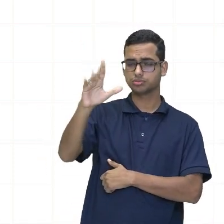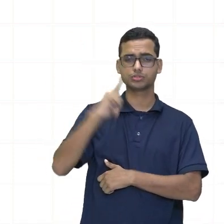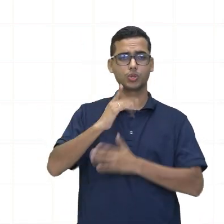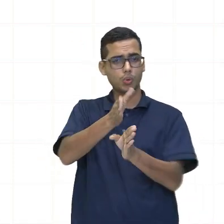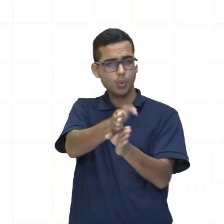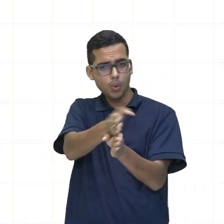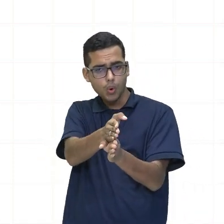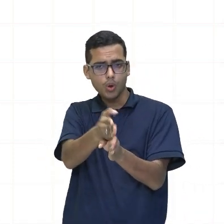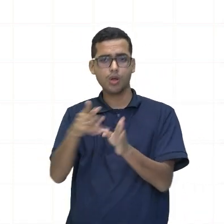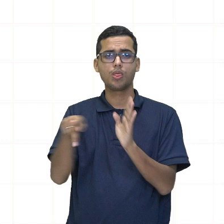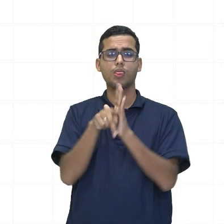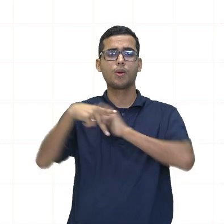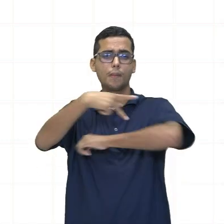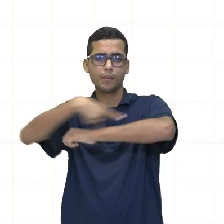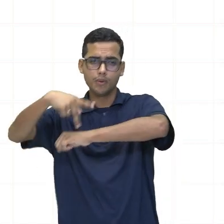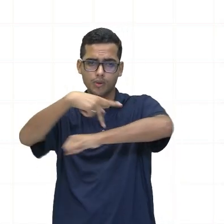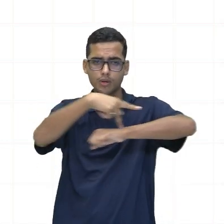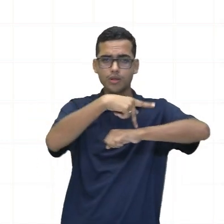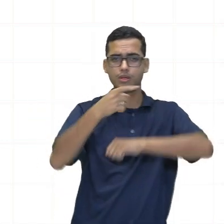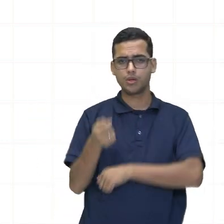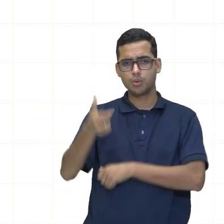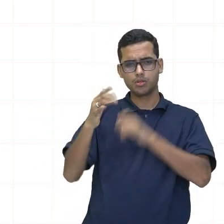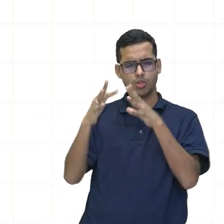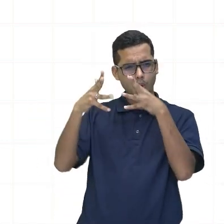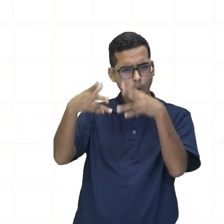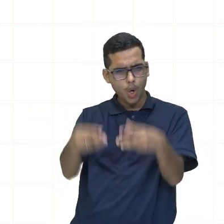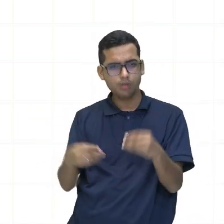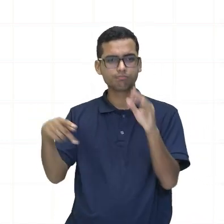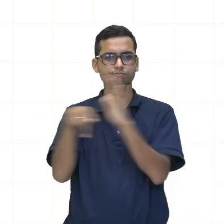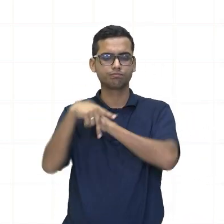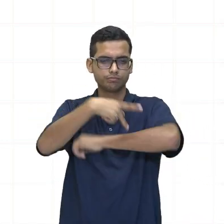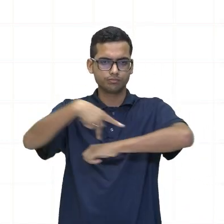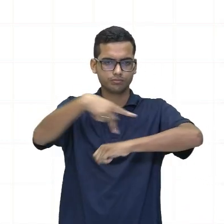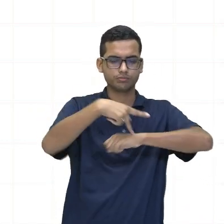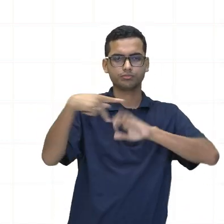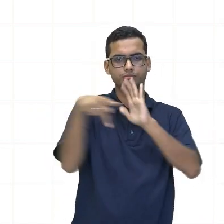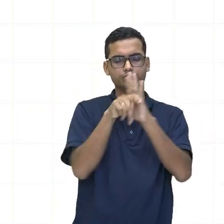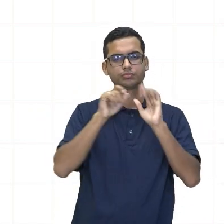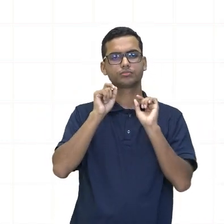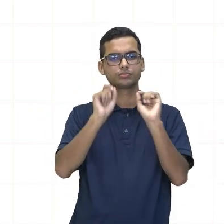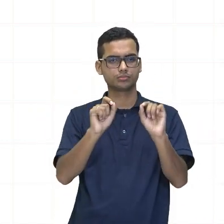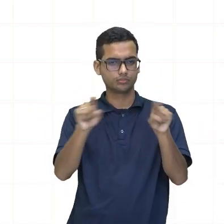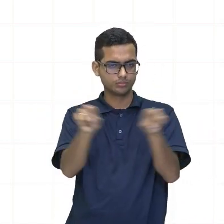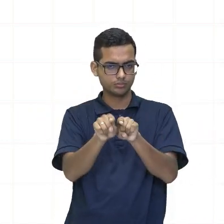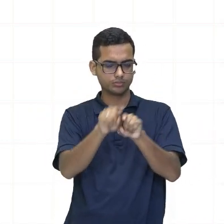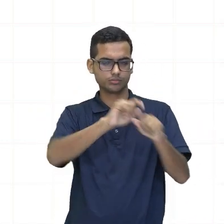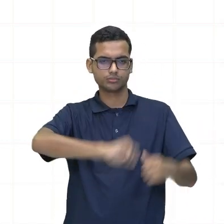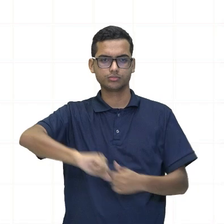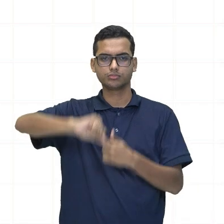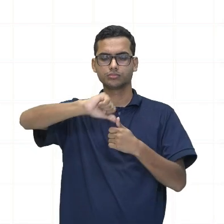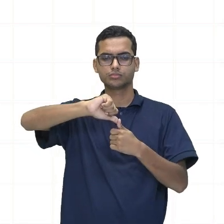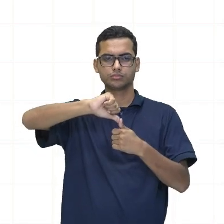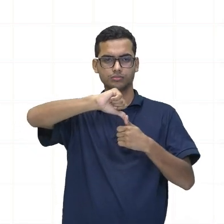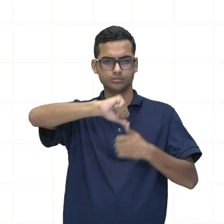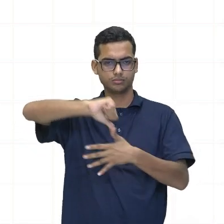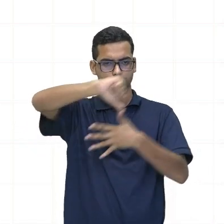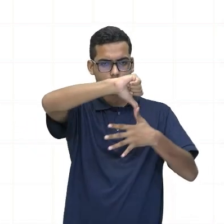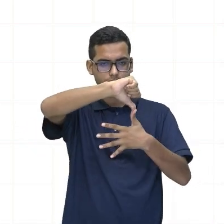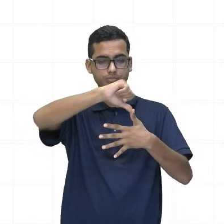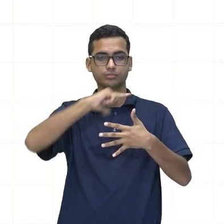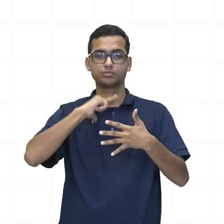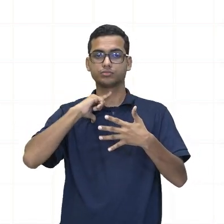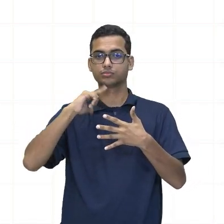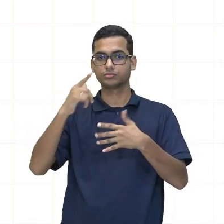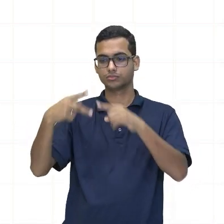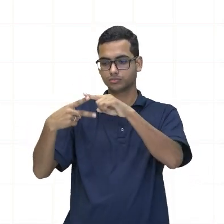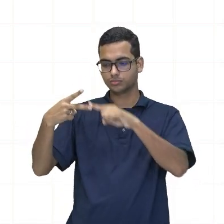fronteira com quase todos os países da América do Sul, com exceção de 2 países que o